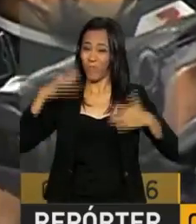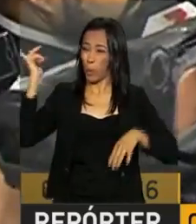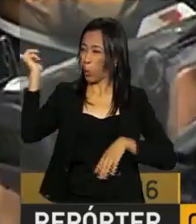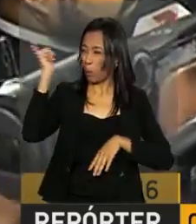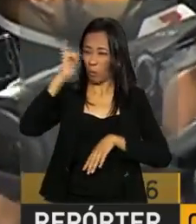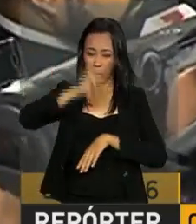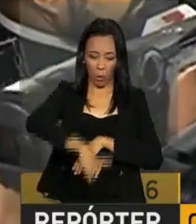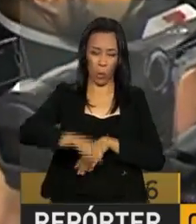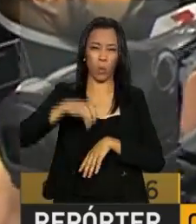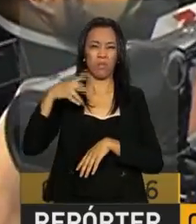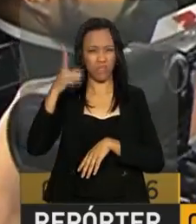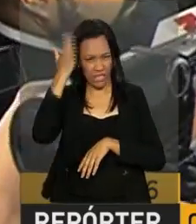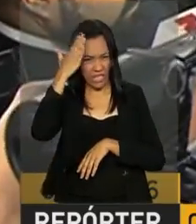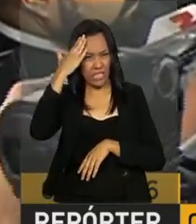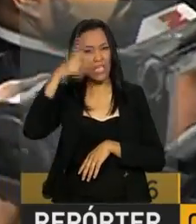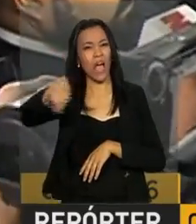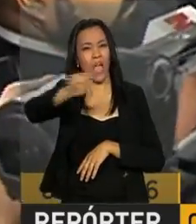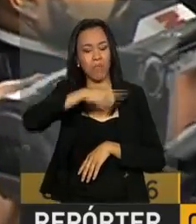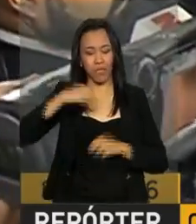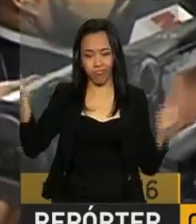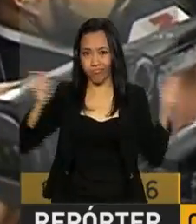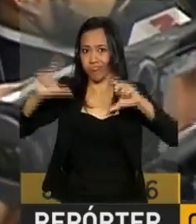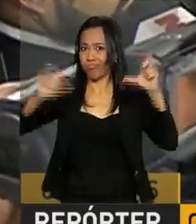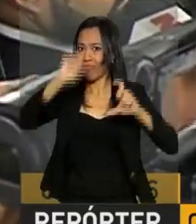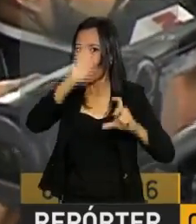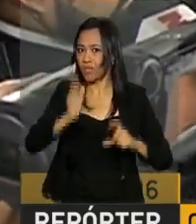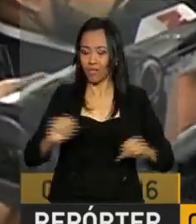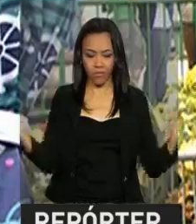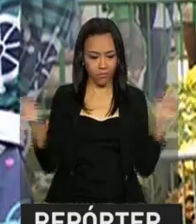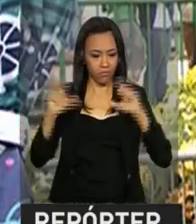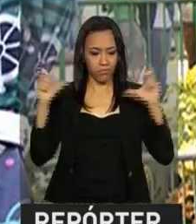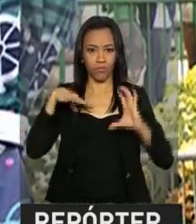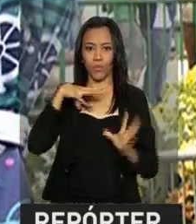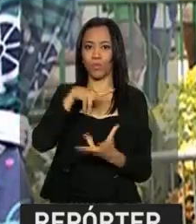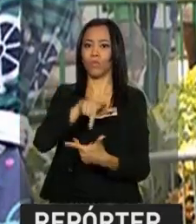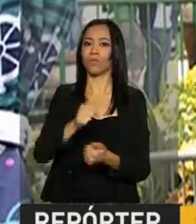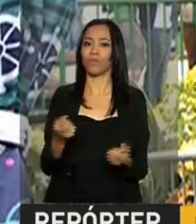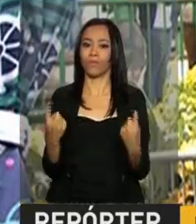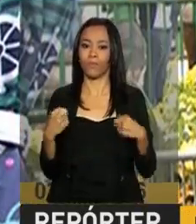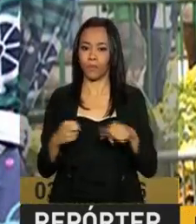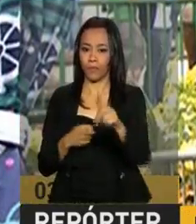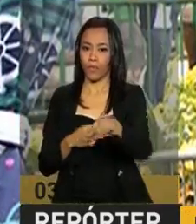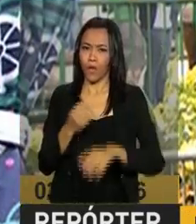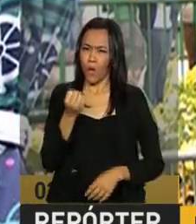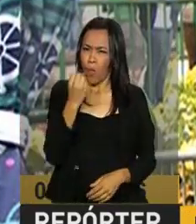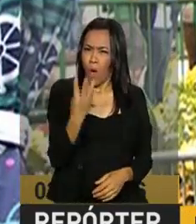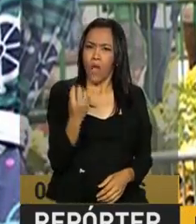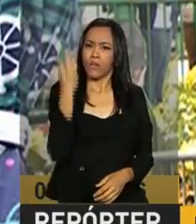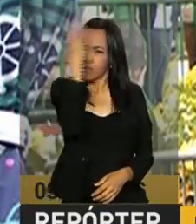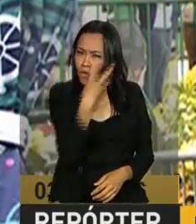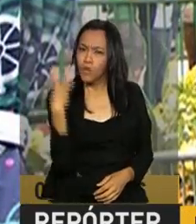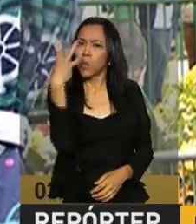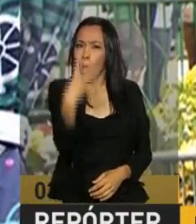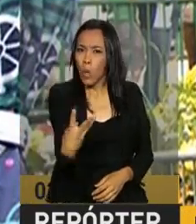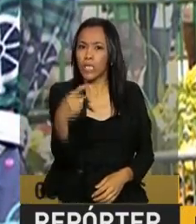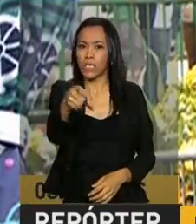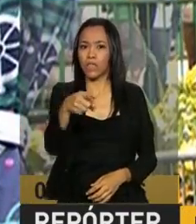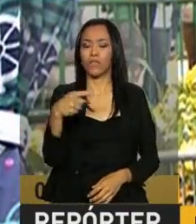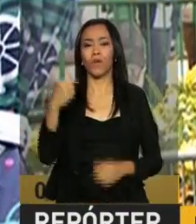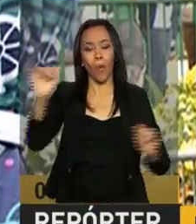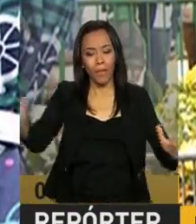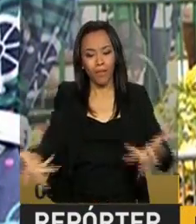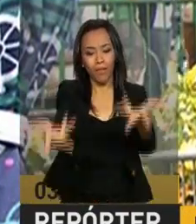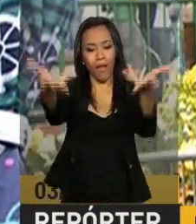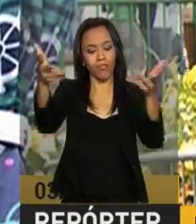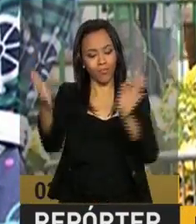acontecimento, como vocês sabem, que abalou o país, abalou o mundo. Durante quase 3 horas, a Arena Condá foi palco de